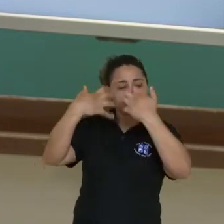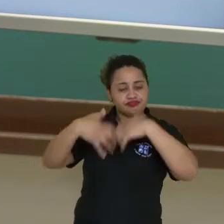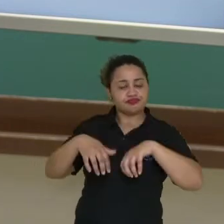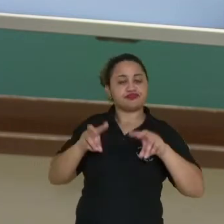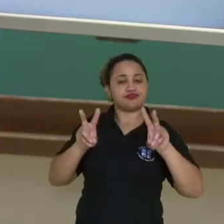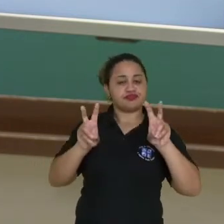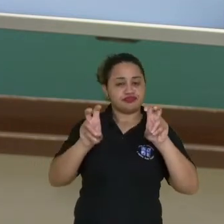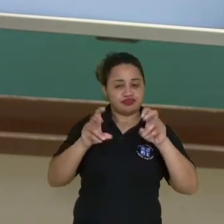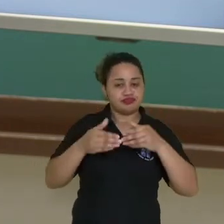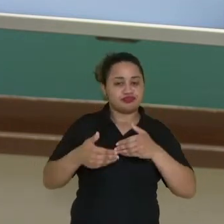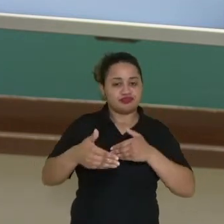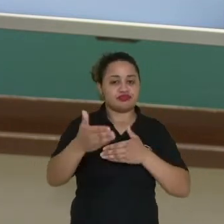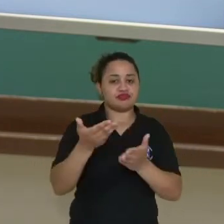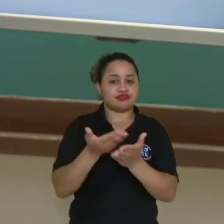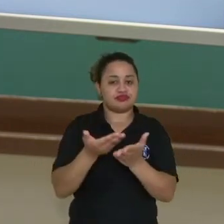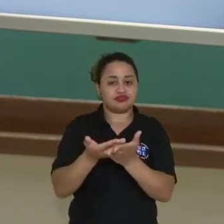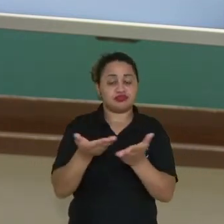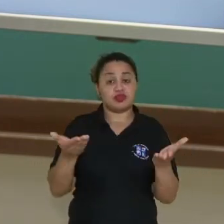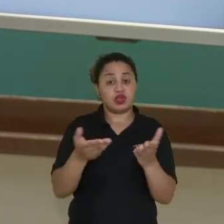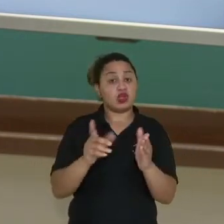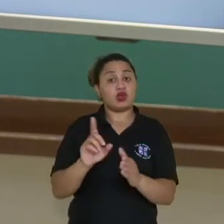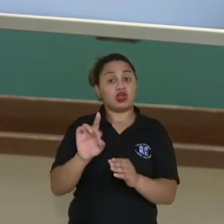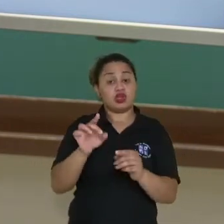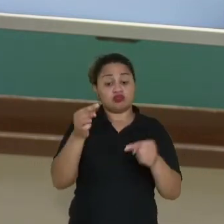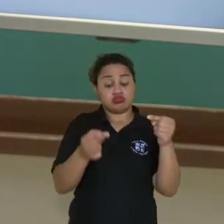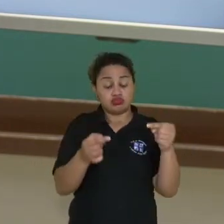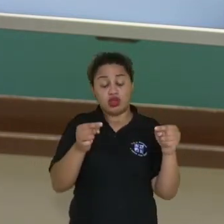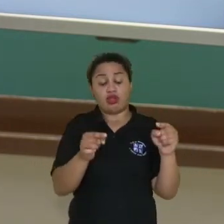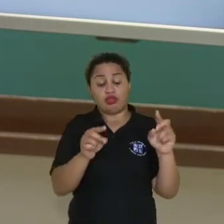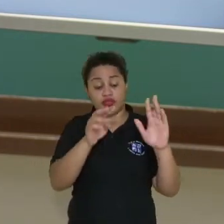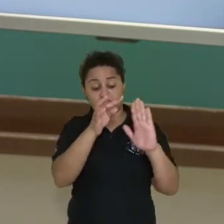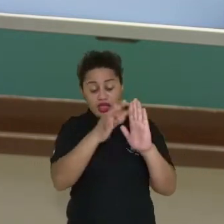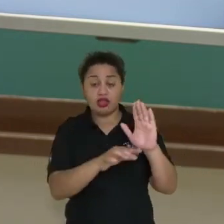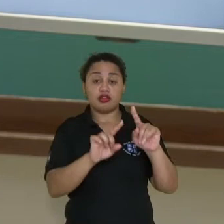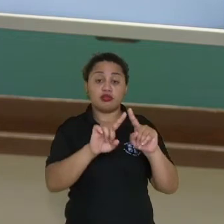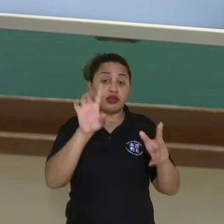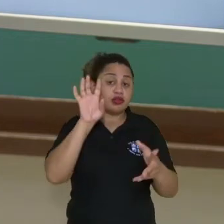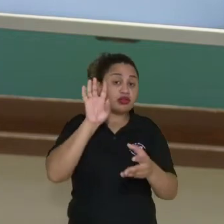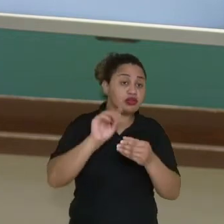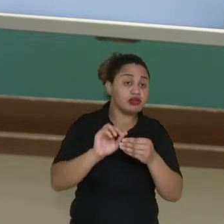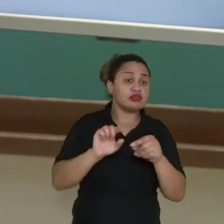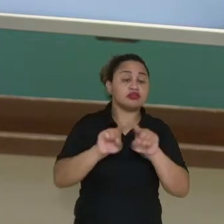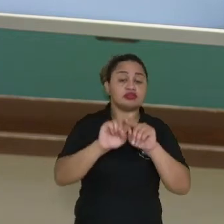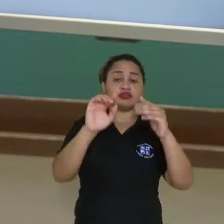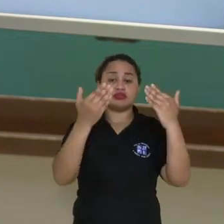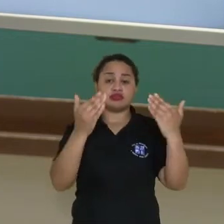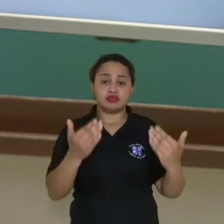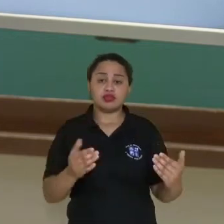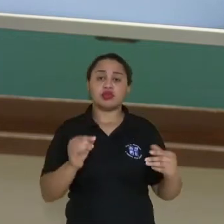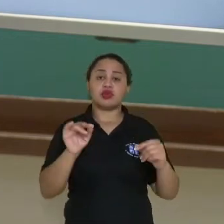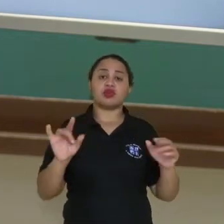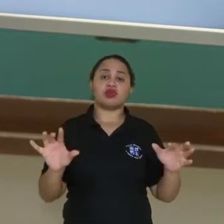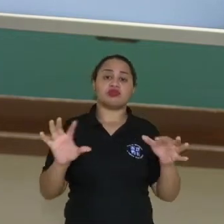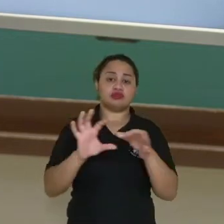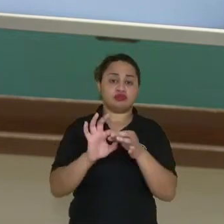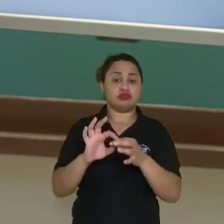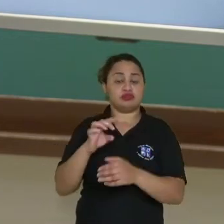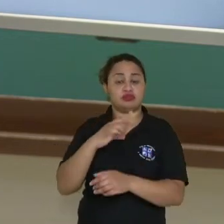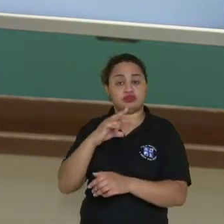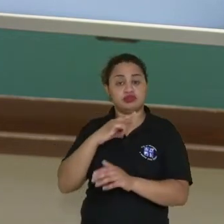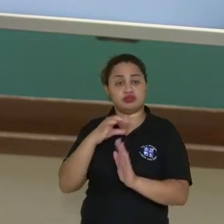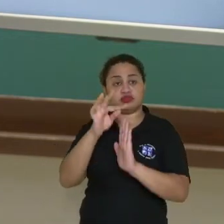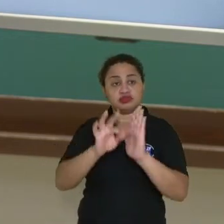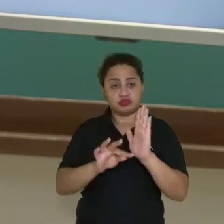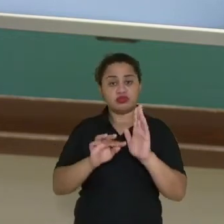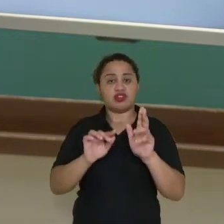proposta ao longo desta aula, né? Não somente de discutir o texto, interpretar, mas também para a gente analisar as conjunções coordenativas conforme